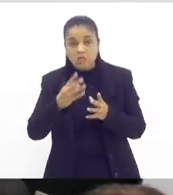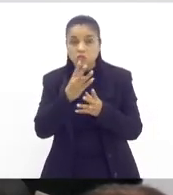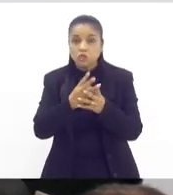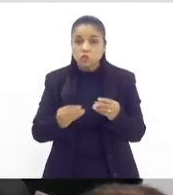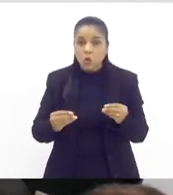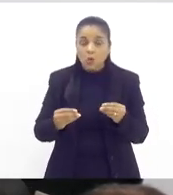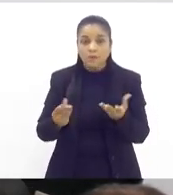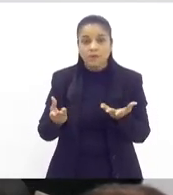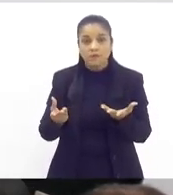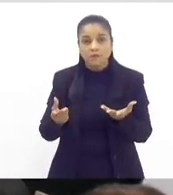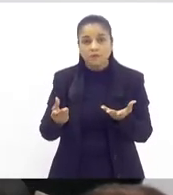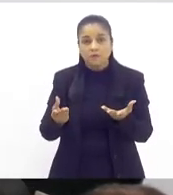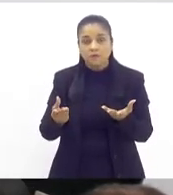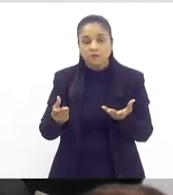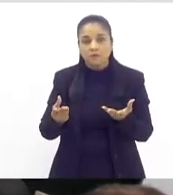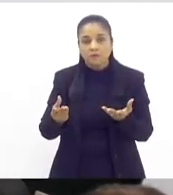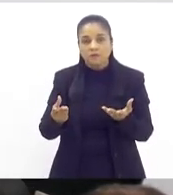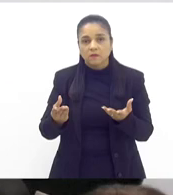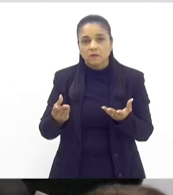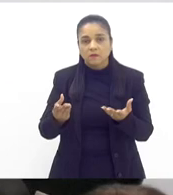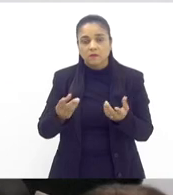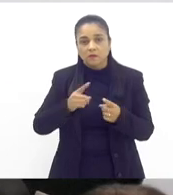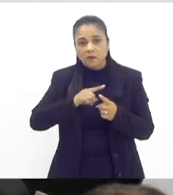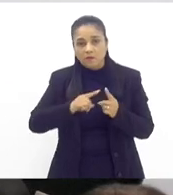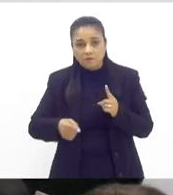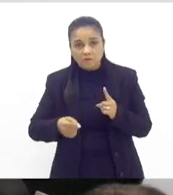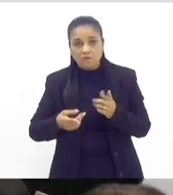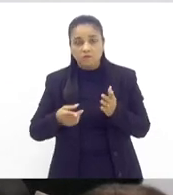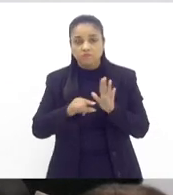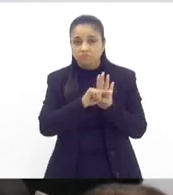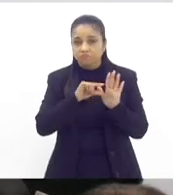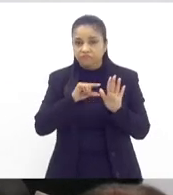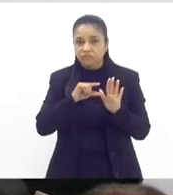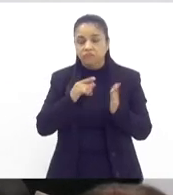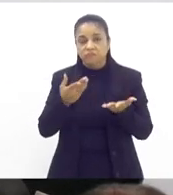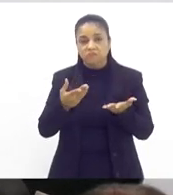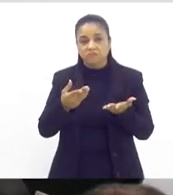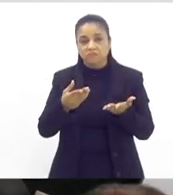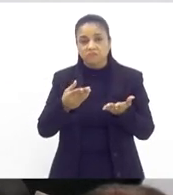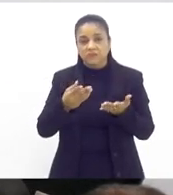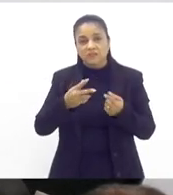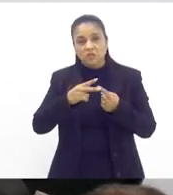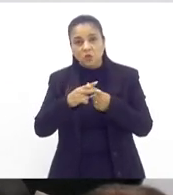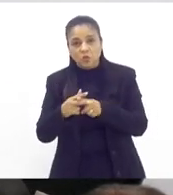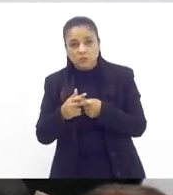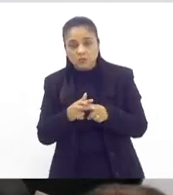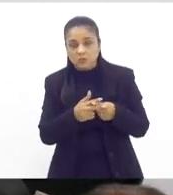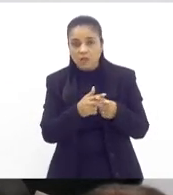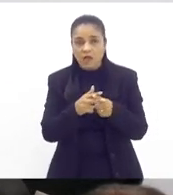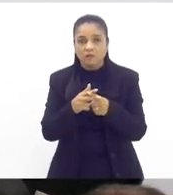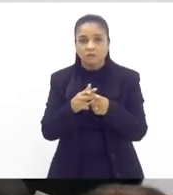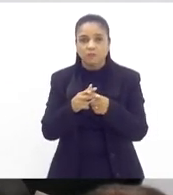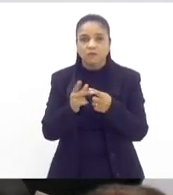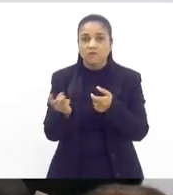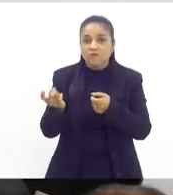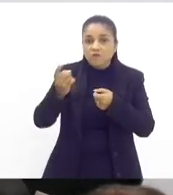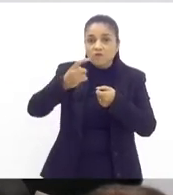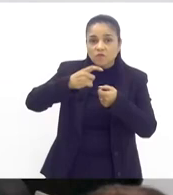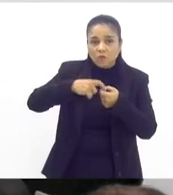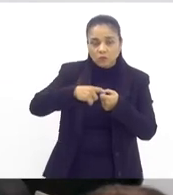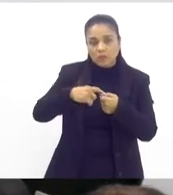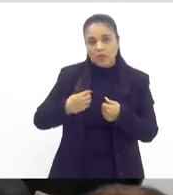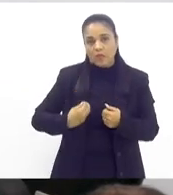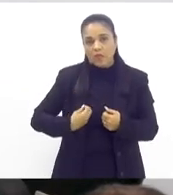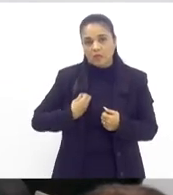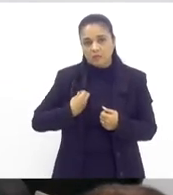eu acredito que deva ser algum defeito, que deva ser consertado para que essa previsibilidade volte a existir